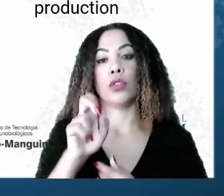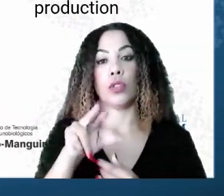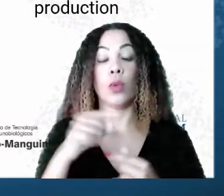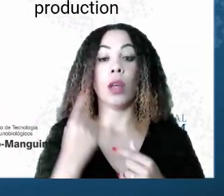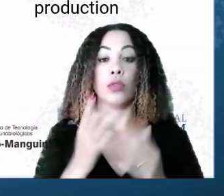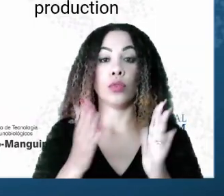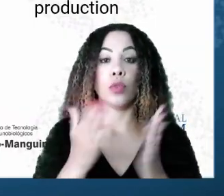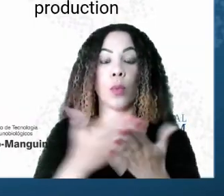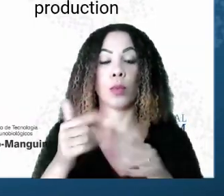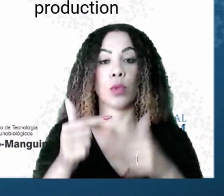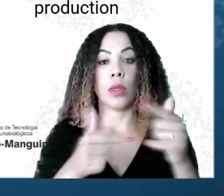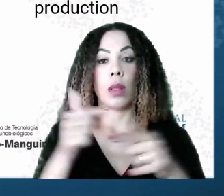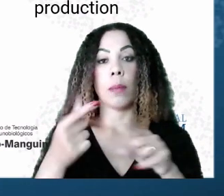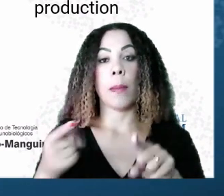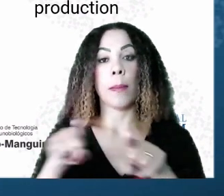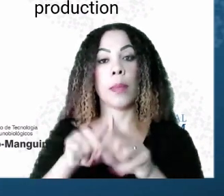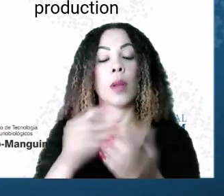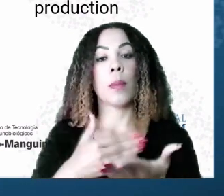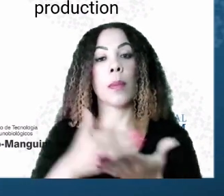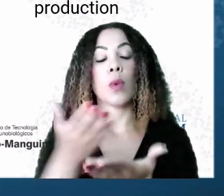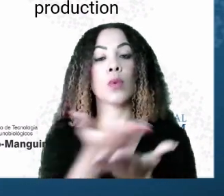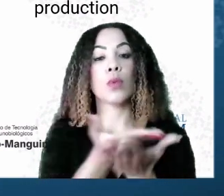para iniciar um estudo